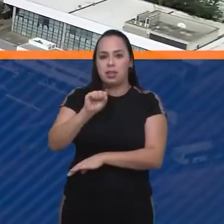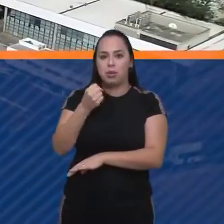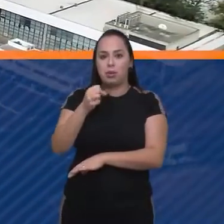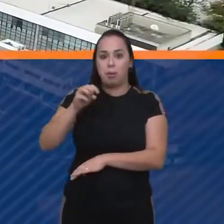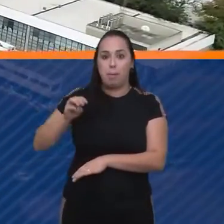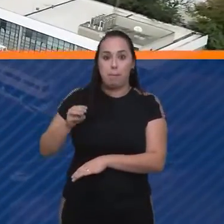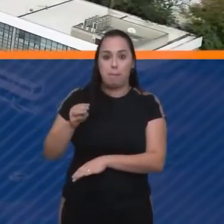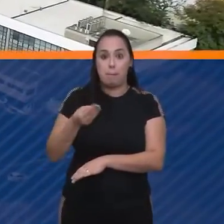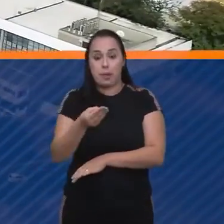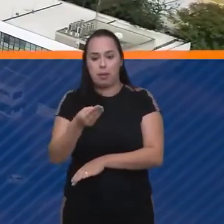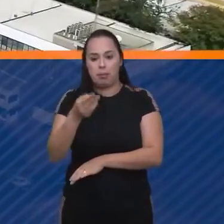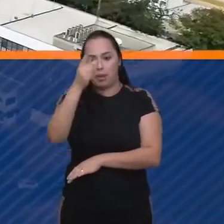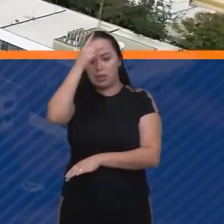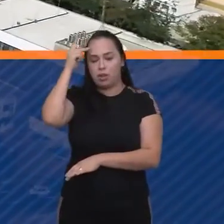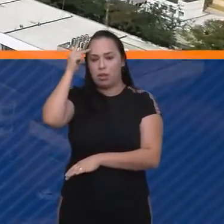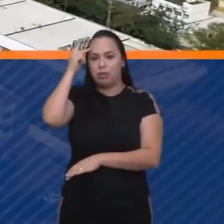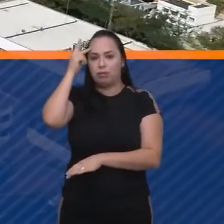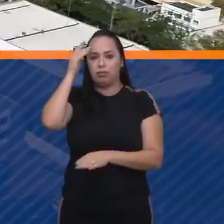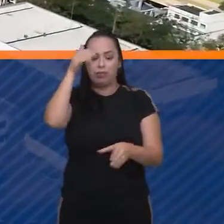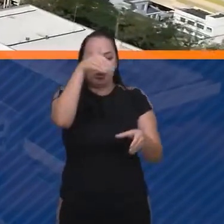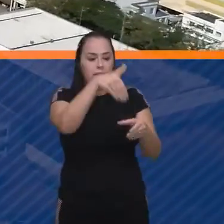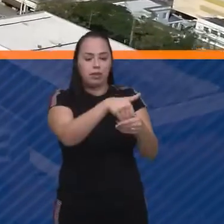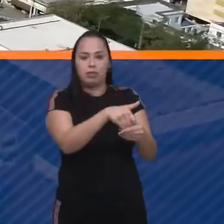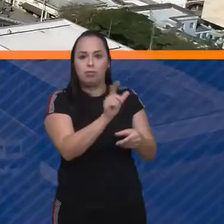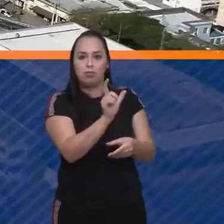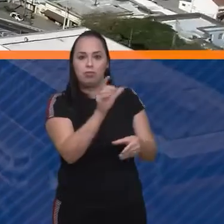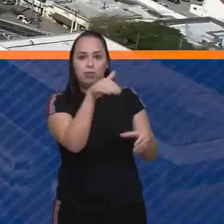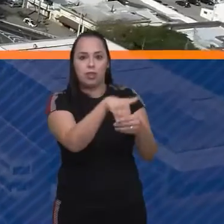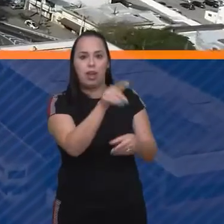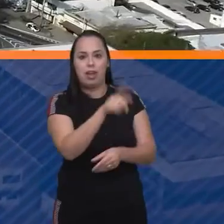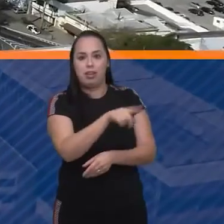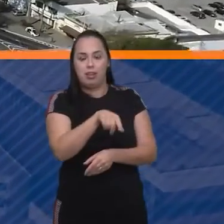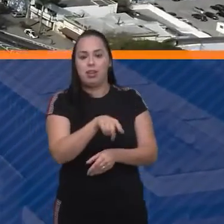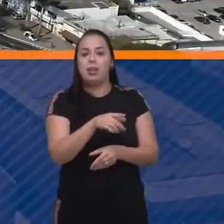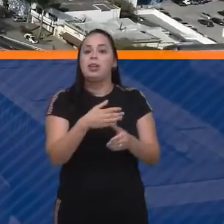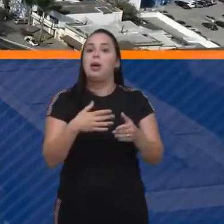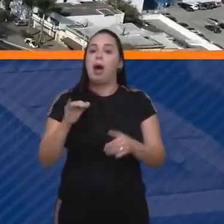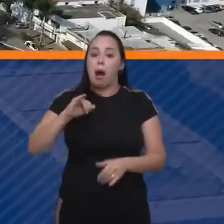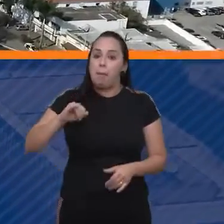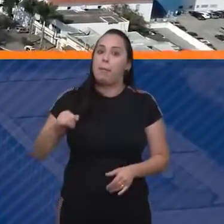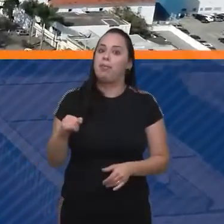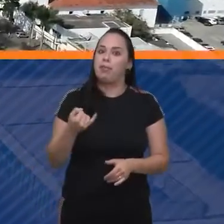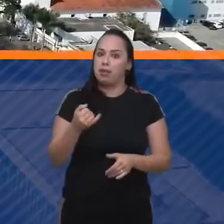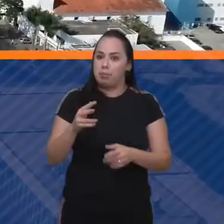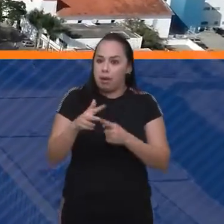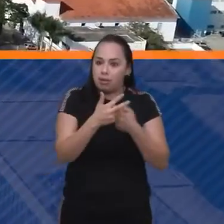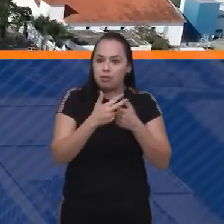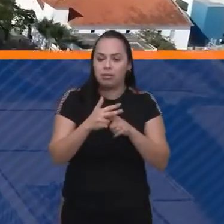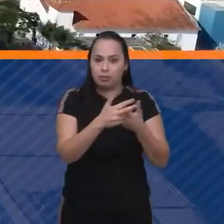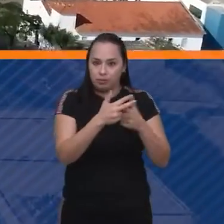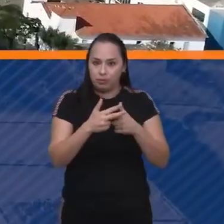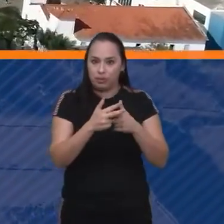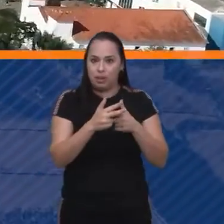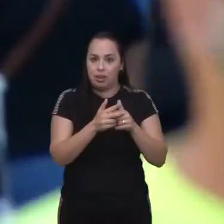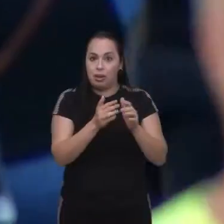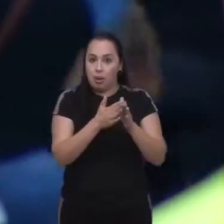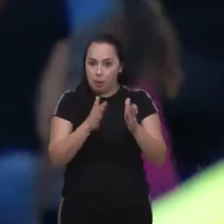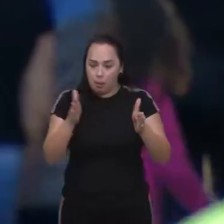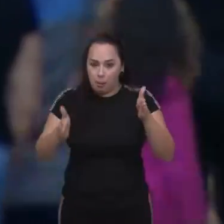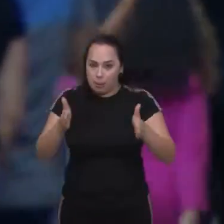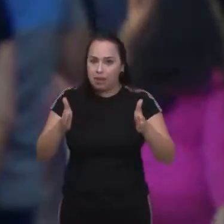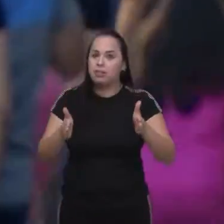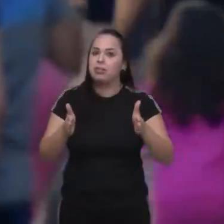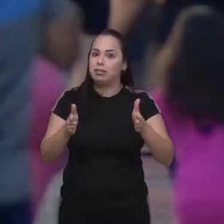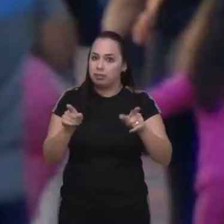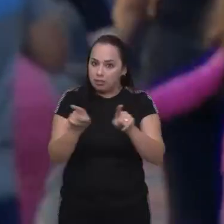de 68 mil pessoas estão com o título cancelado e devem aproveitar o período para regularizar a situação. O